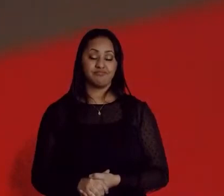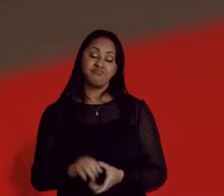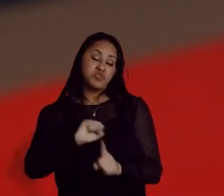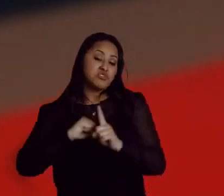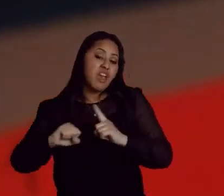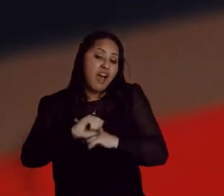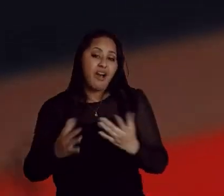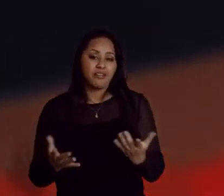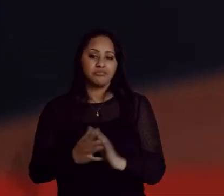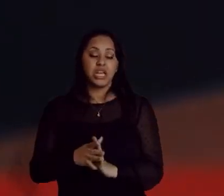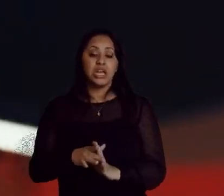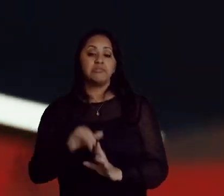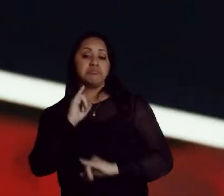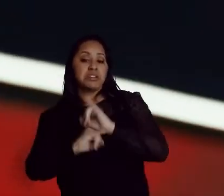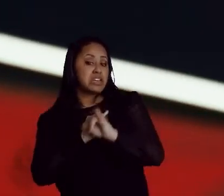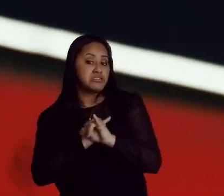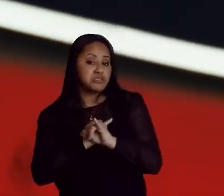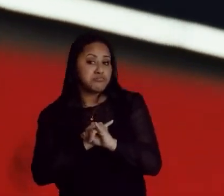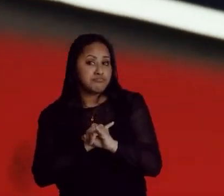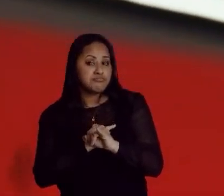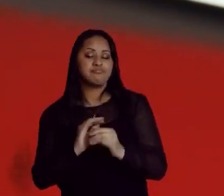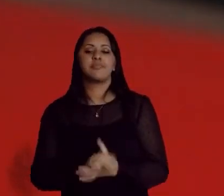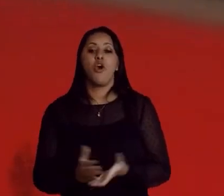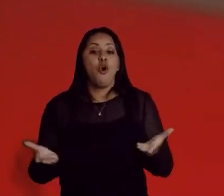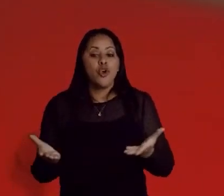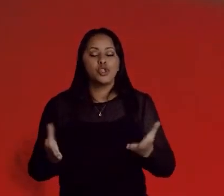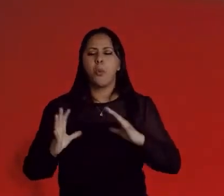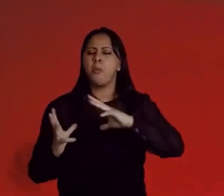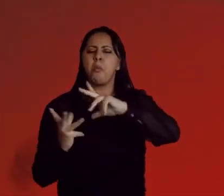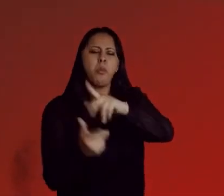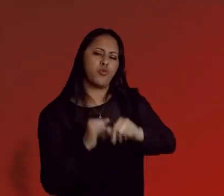social, na internet. O mundo hoje é digital.